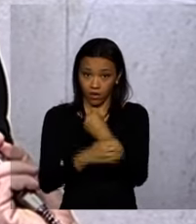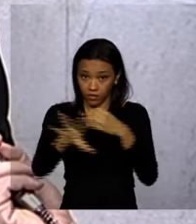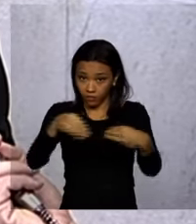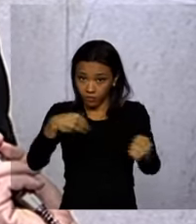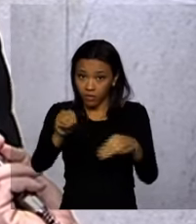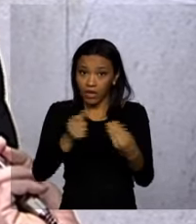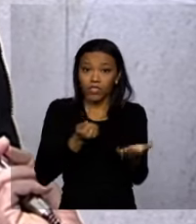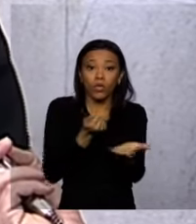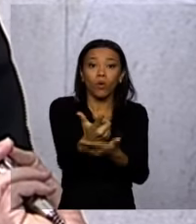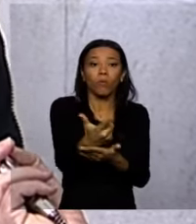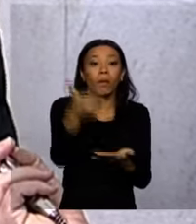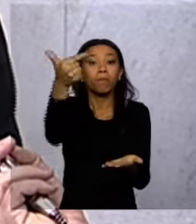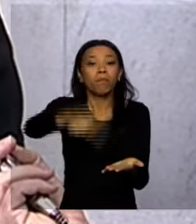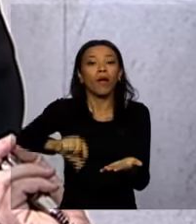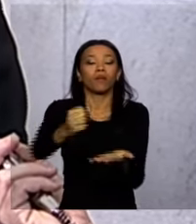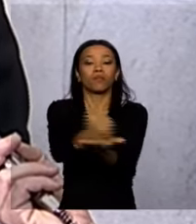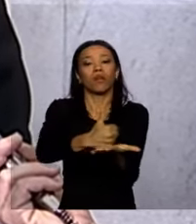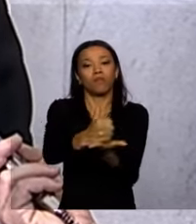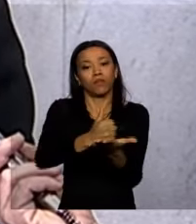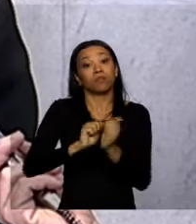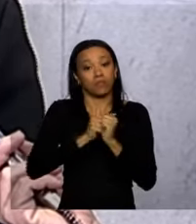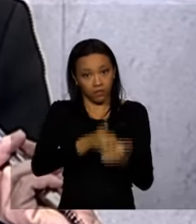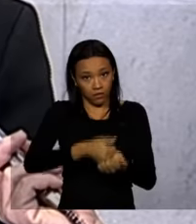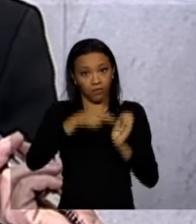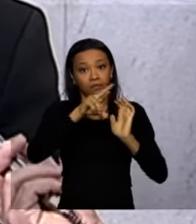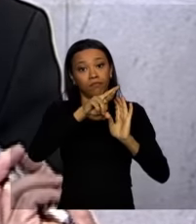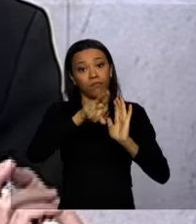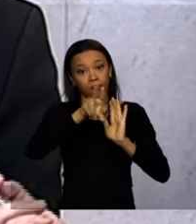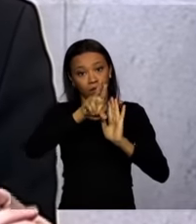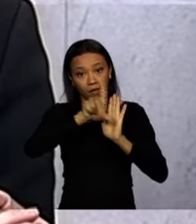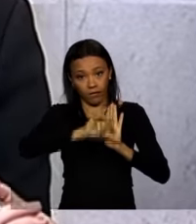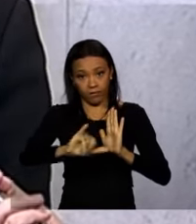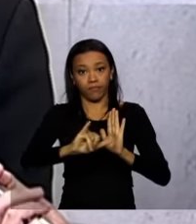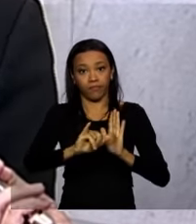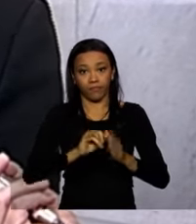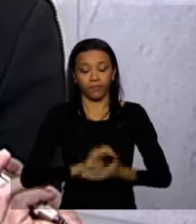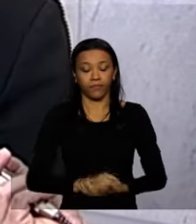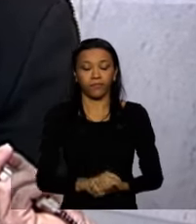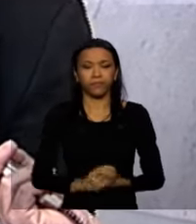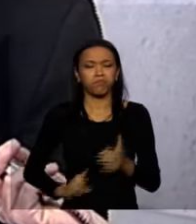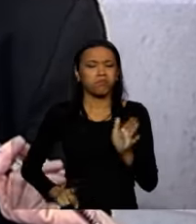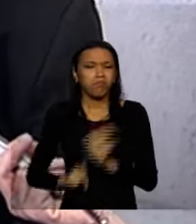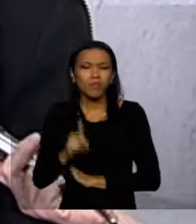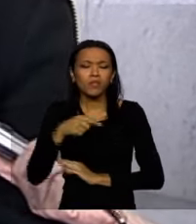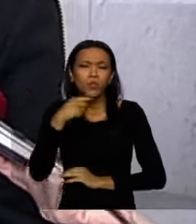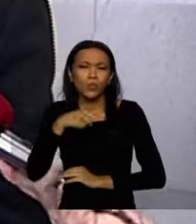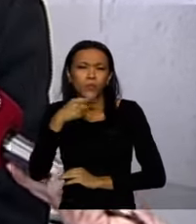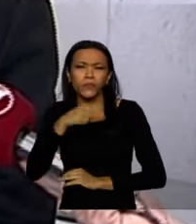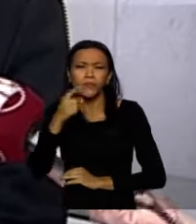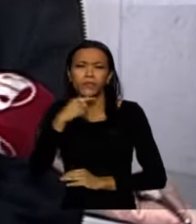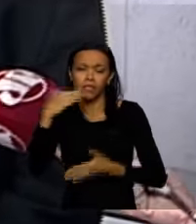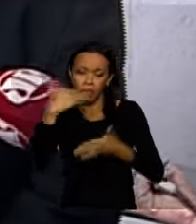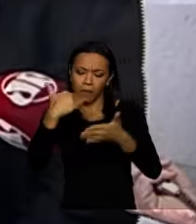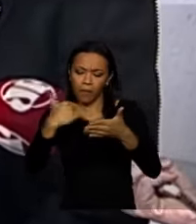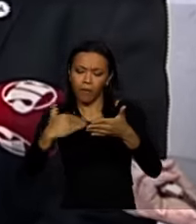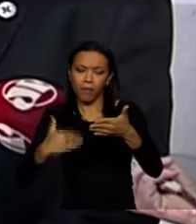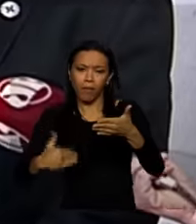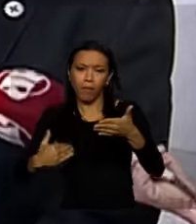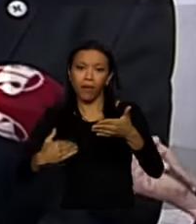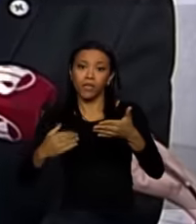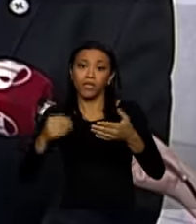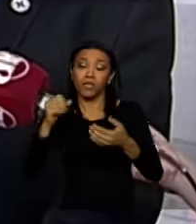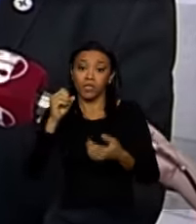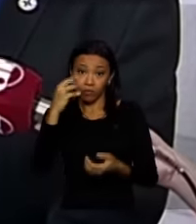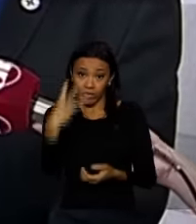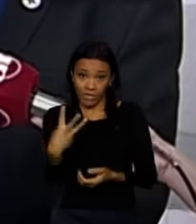na compra mecanismos dentro da legalidade só para entender o cronograma eu fiquei com uma dúvida são três medicamentos dois já